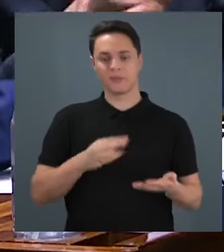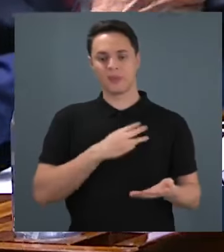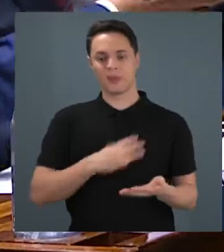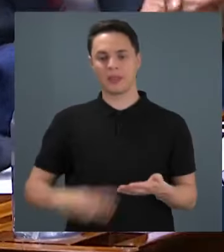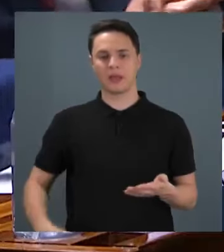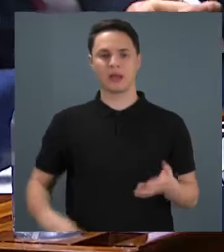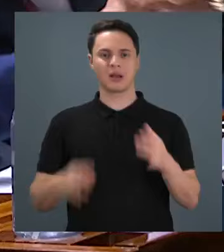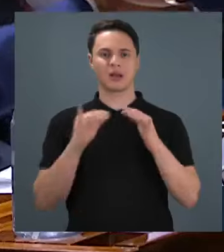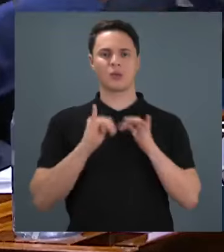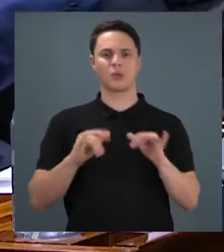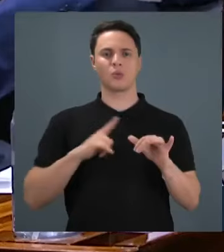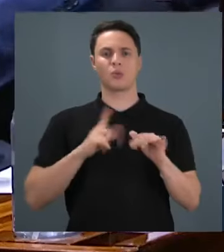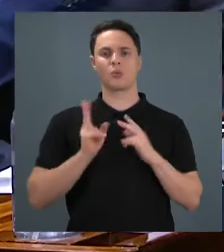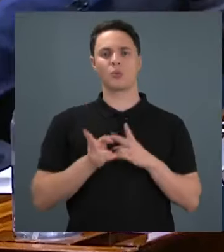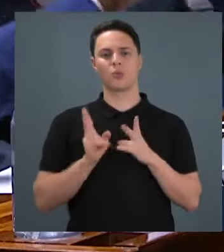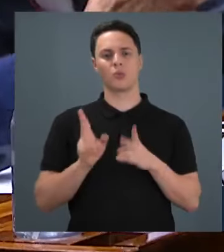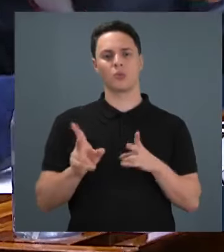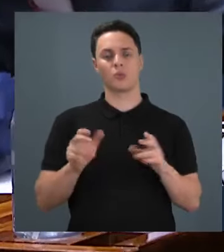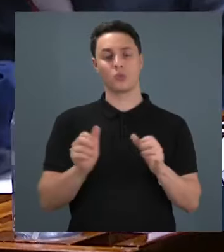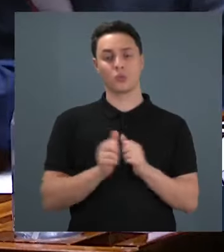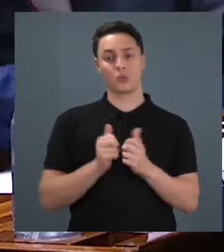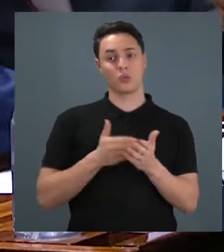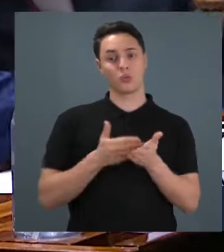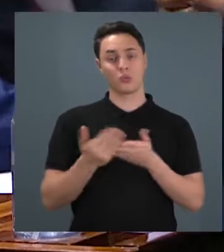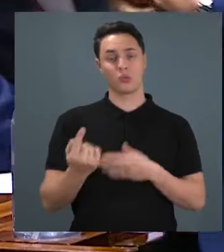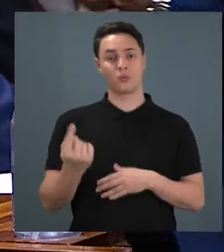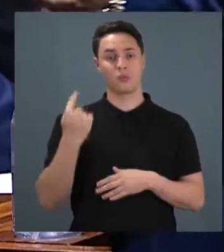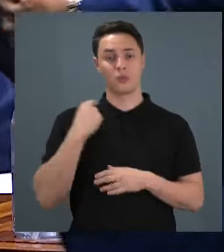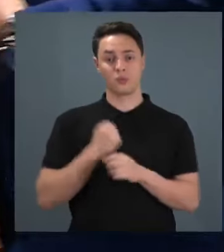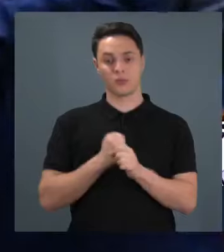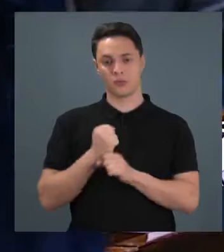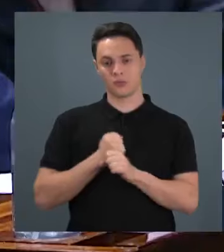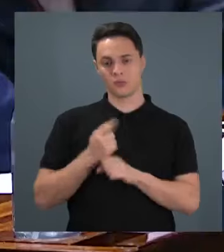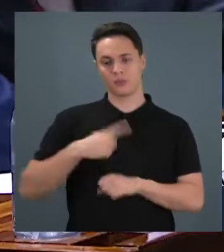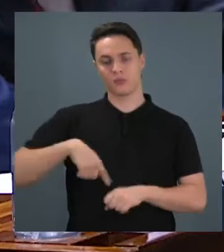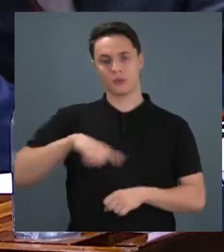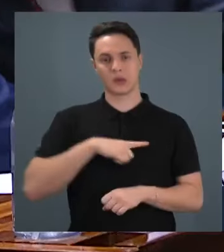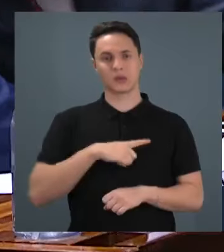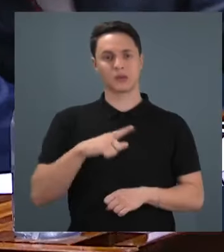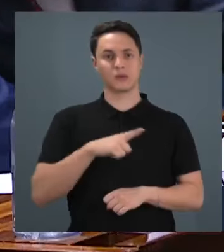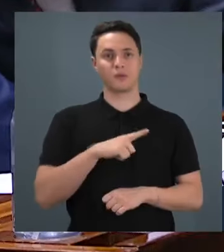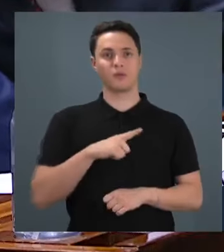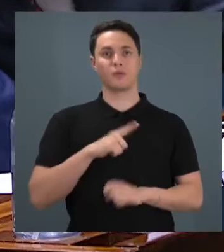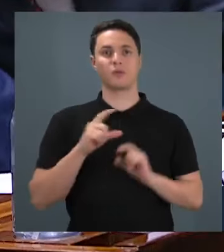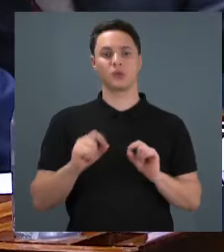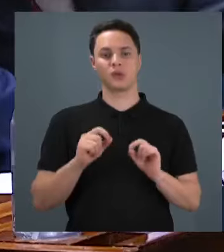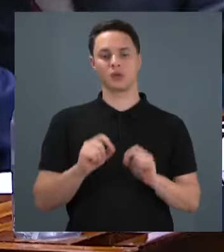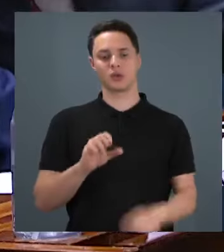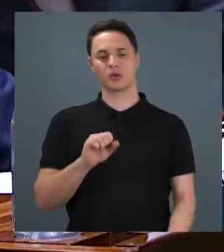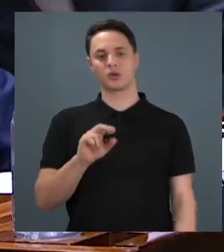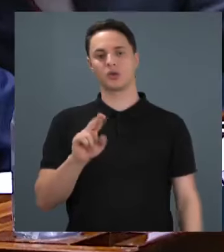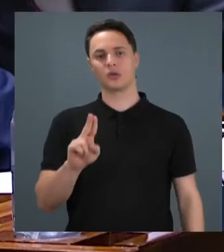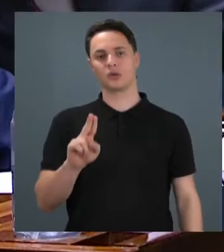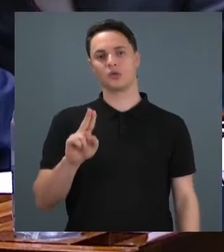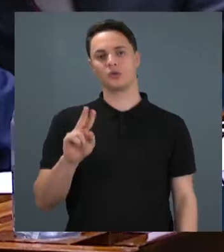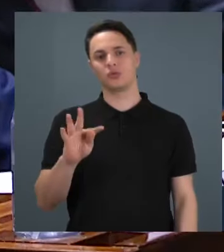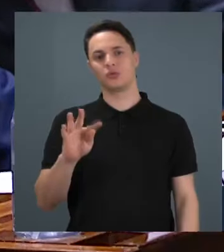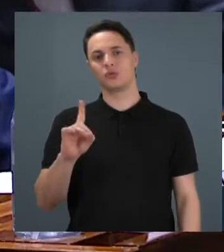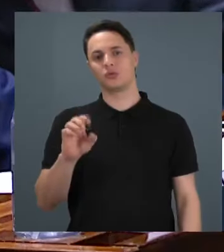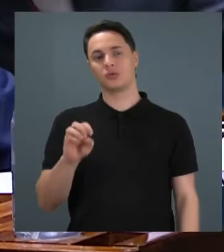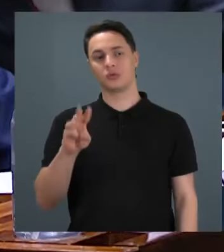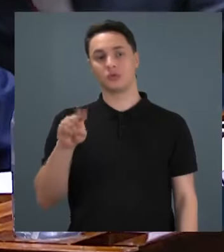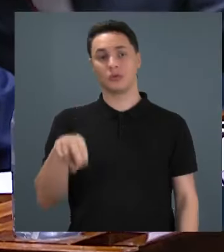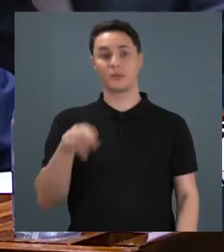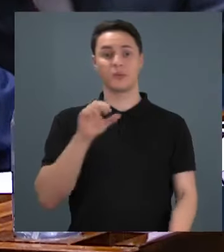que, a continuar nessa toada, isso no início do ano, nós teríamos que eles chamam de shutdown, uma paralisação fiscal do governo